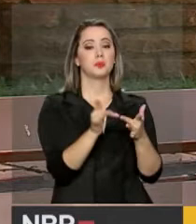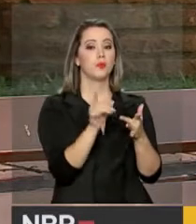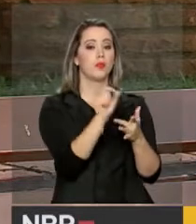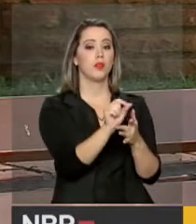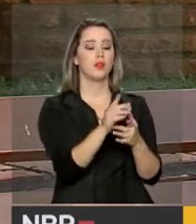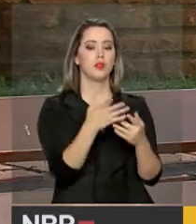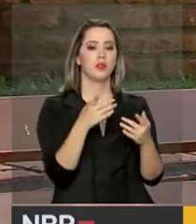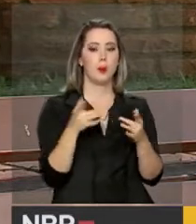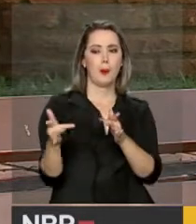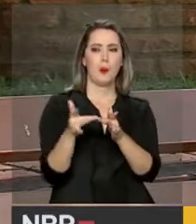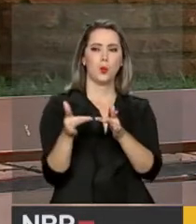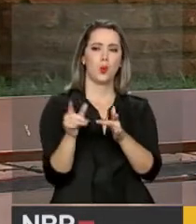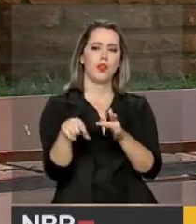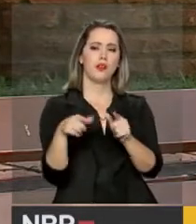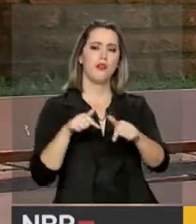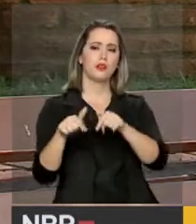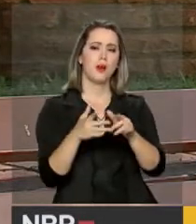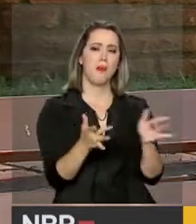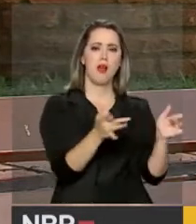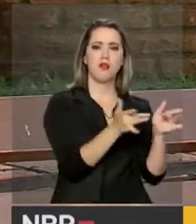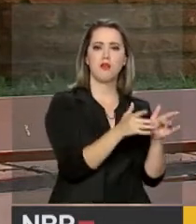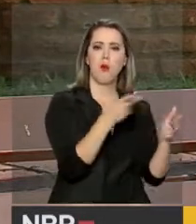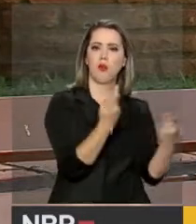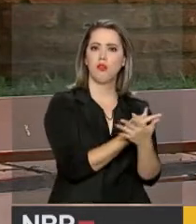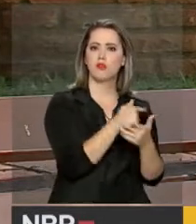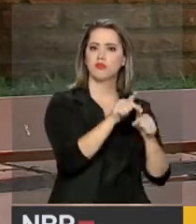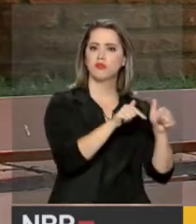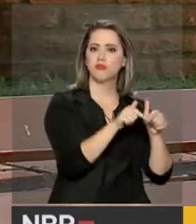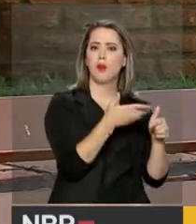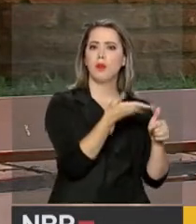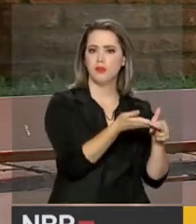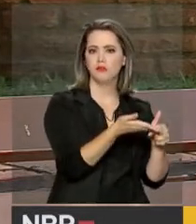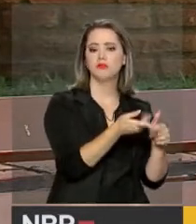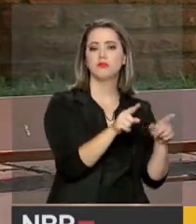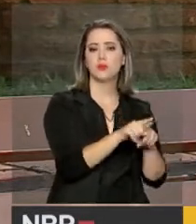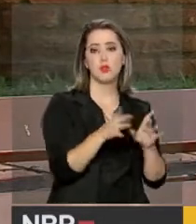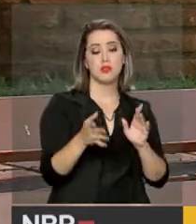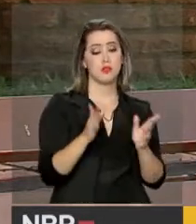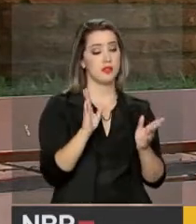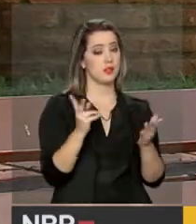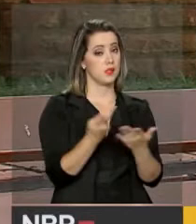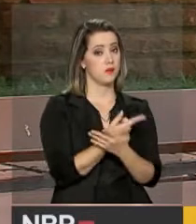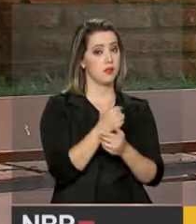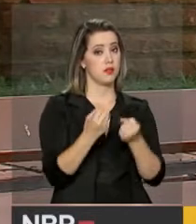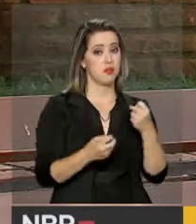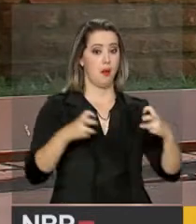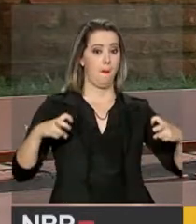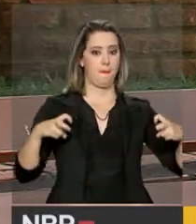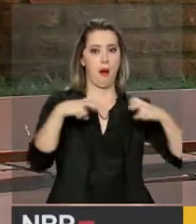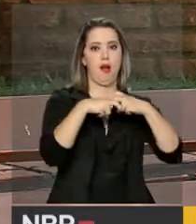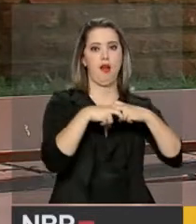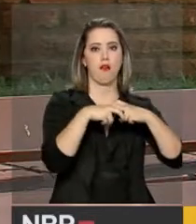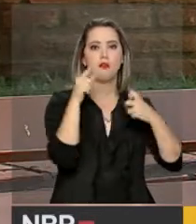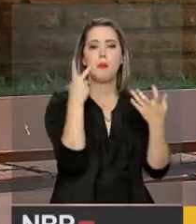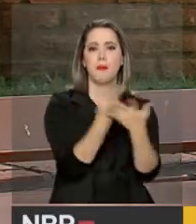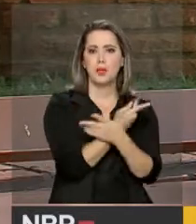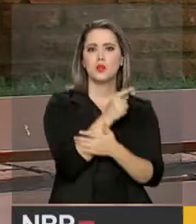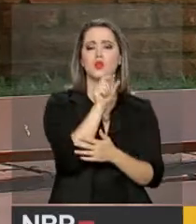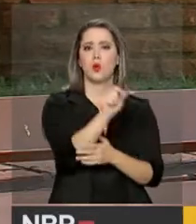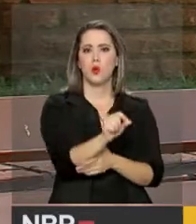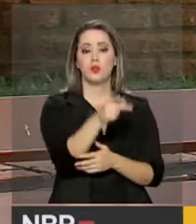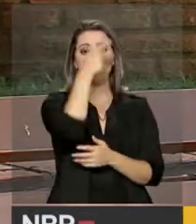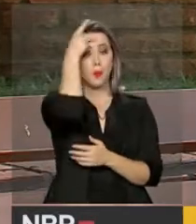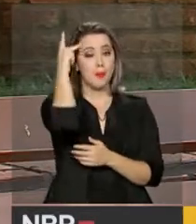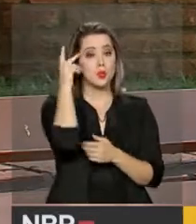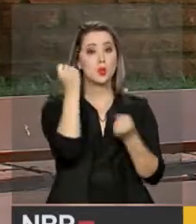à interface entre o trabalho e esses acidentes. Muitos acidentes de trânsito são, na verdade, com pessoas que estão trabalhando, e não no